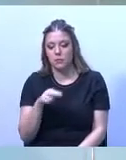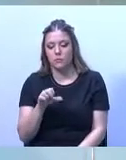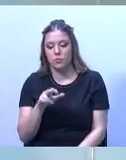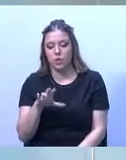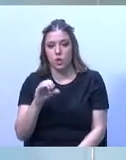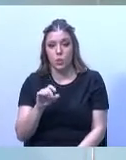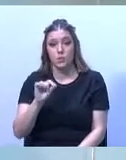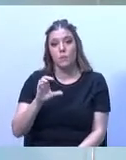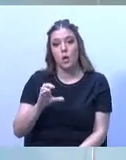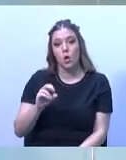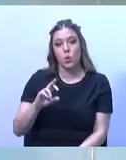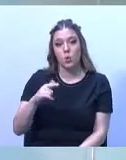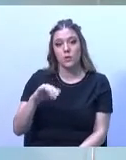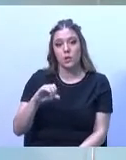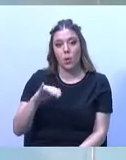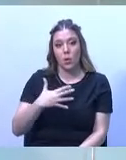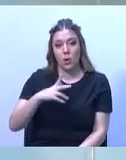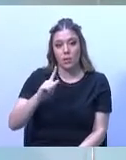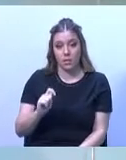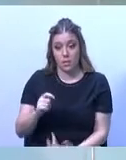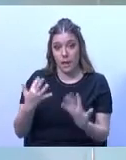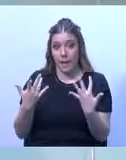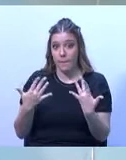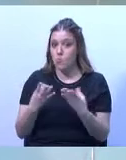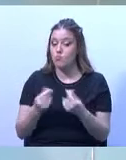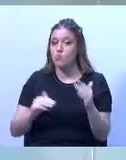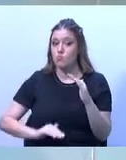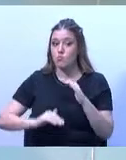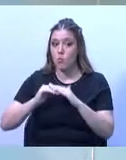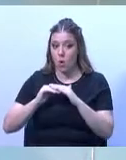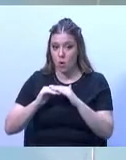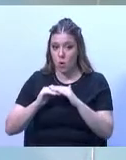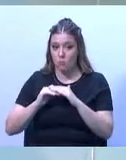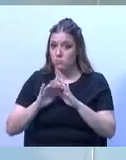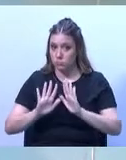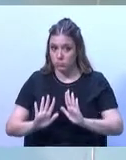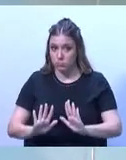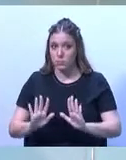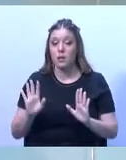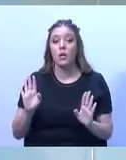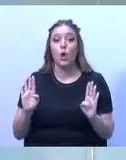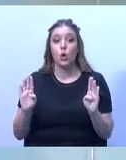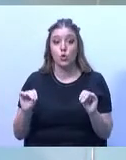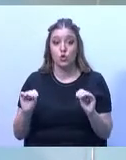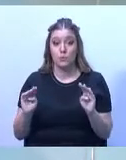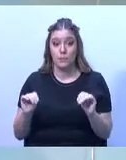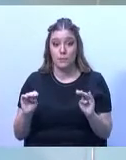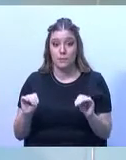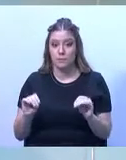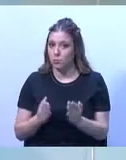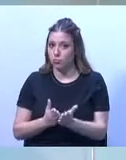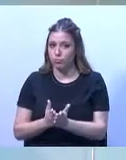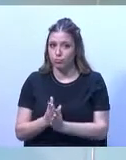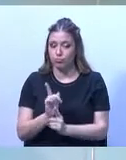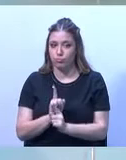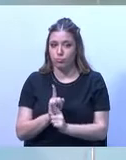Nas mãos passou, como disse, a tal carapaça que o Sr. Vasco referiu, passou. Nos pés, mantém esse tipo de